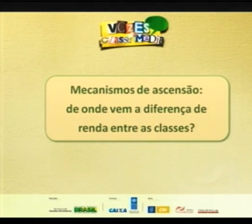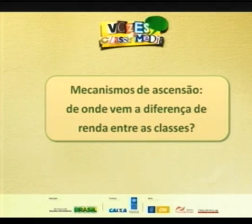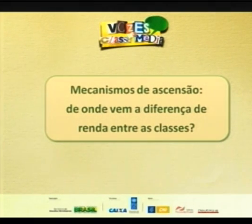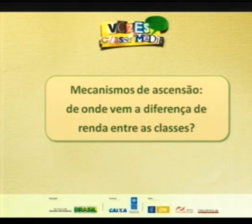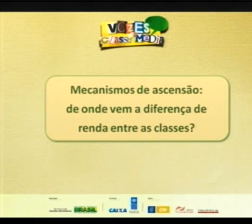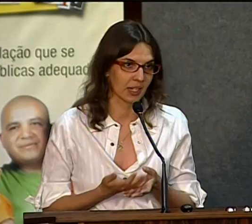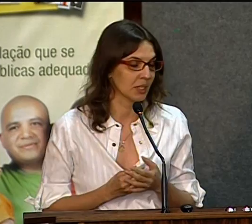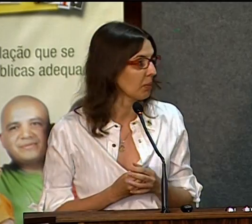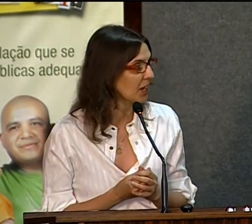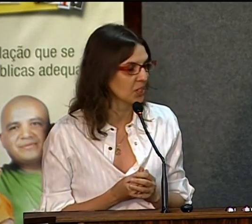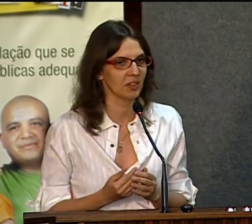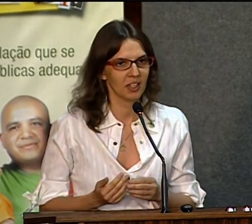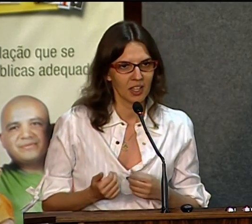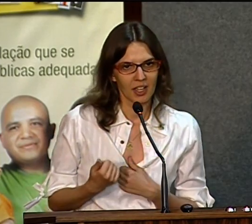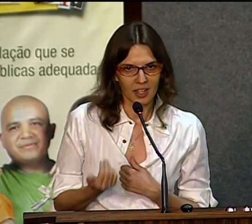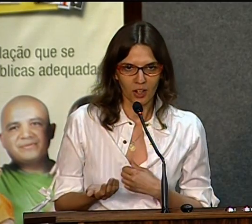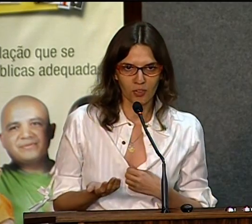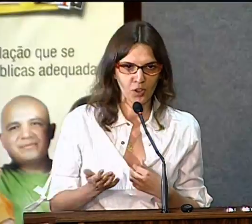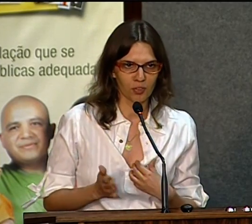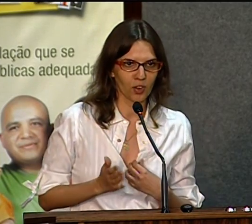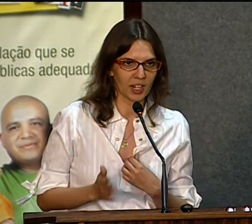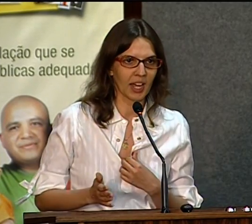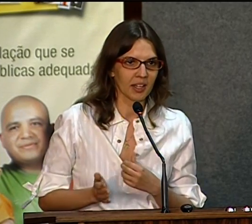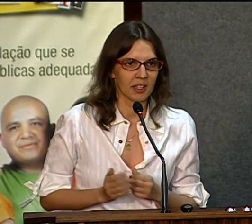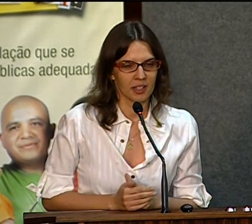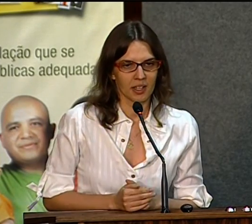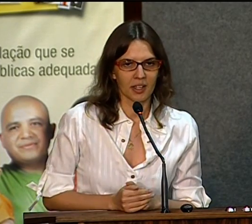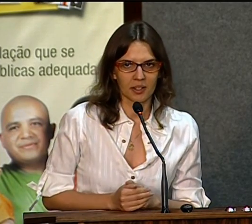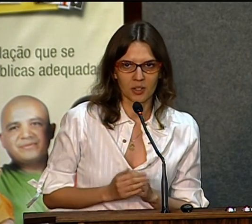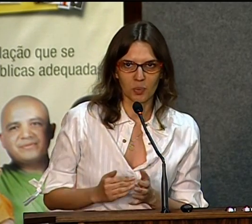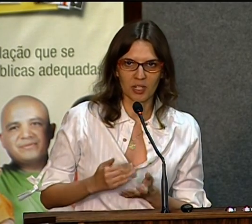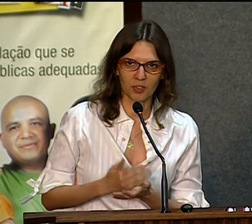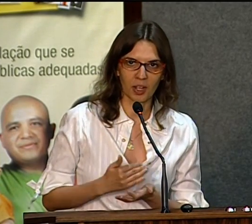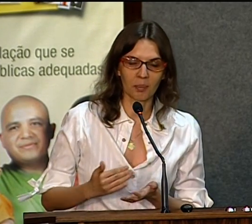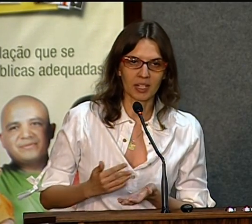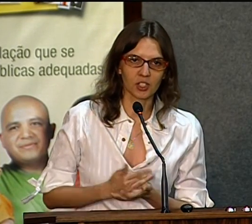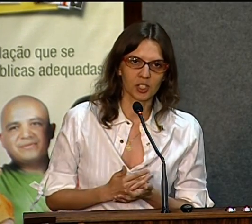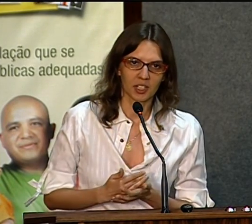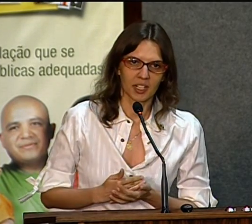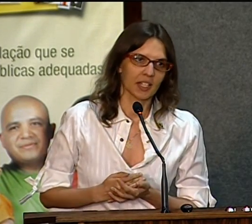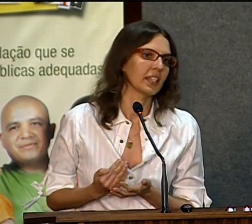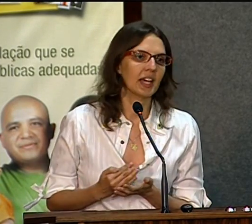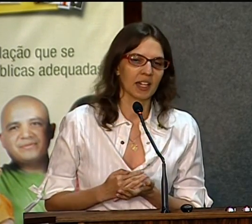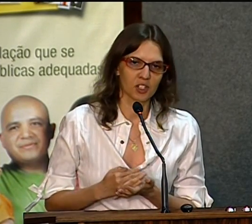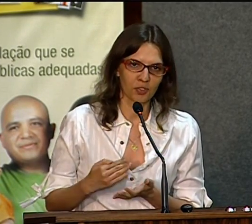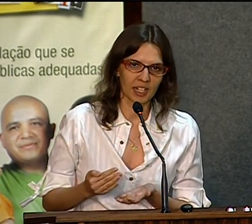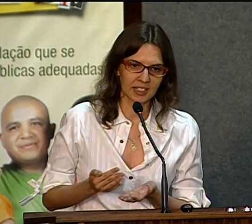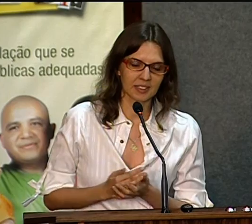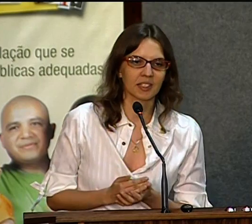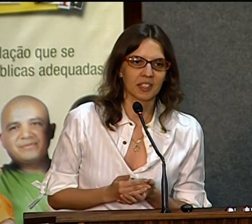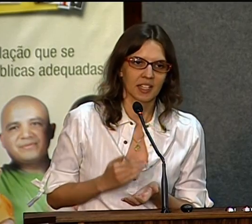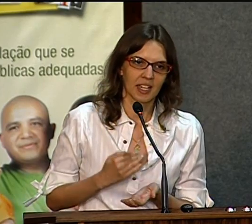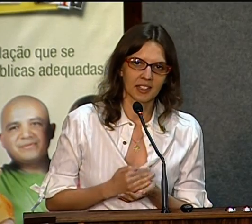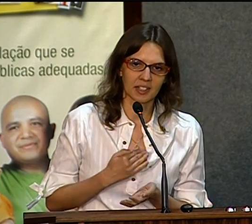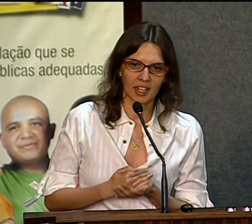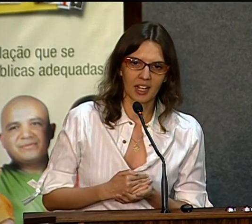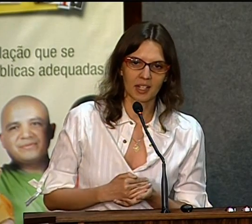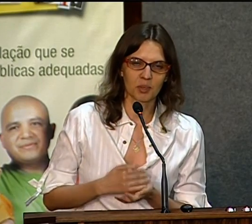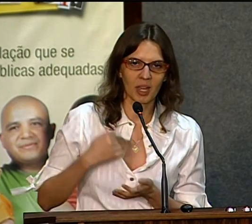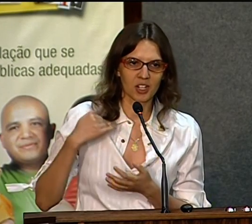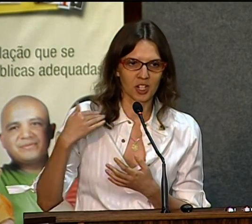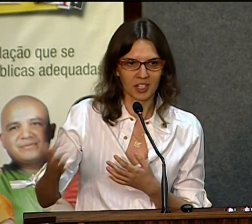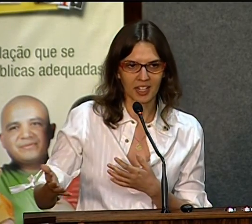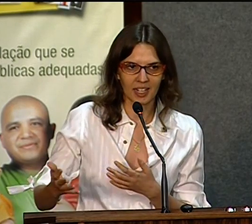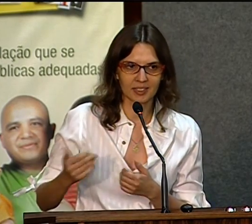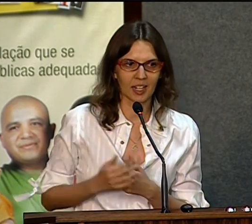na classe baixa para a classe média, eu vou focar especificamente na diferença entre a